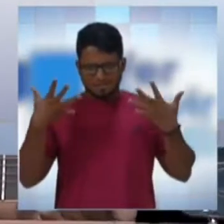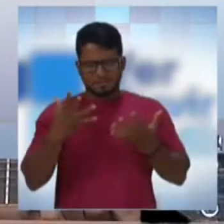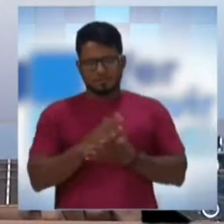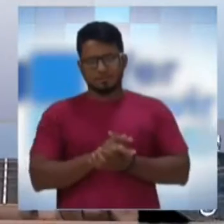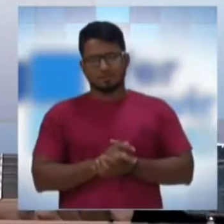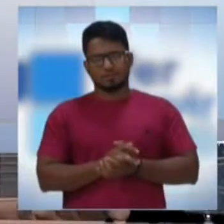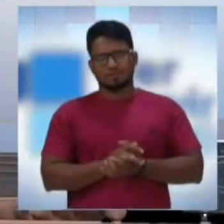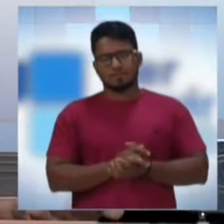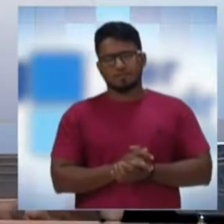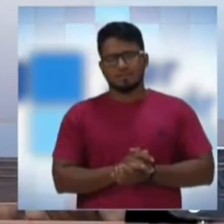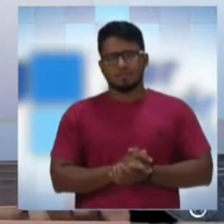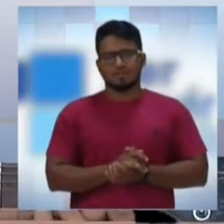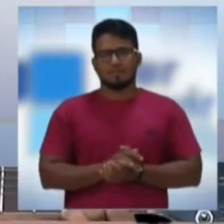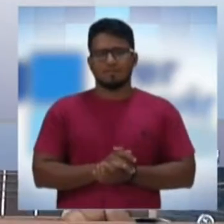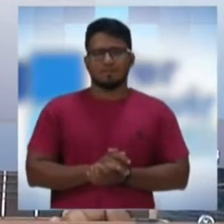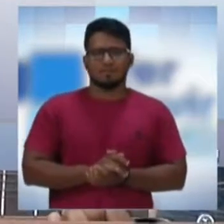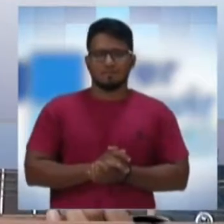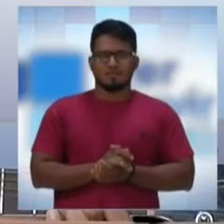pétalas